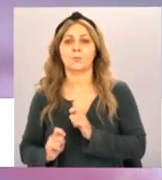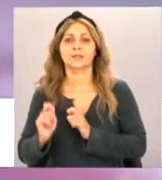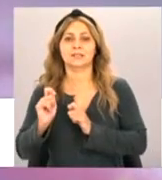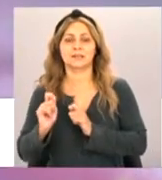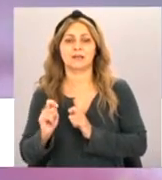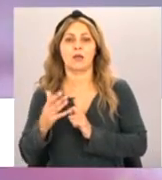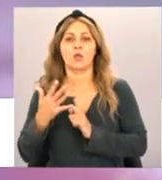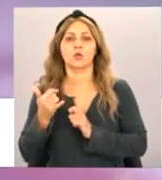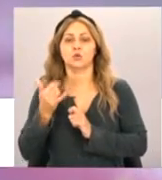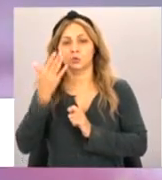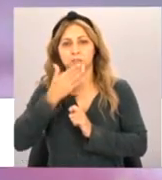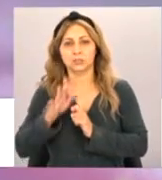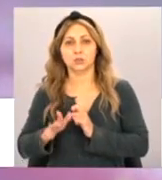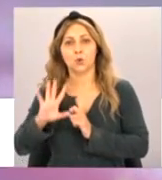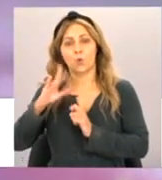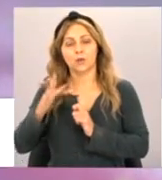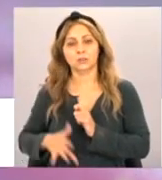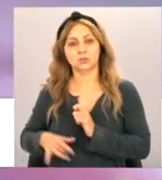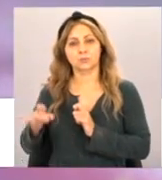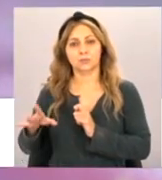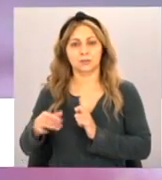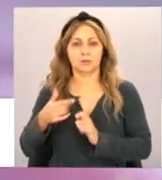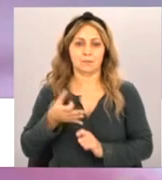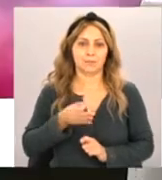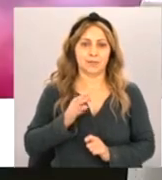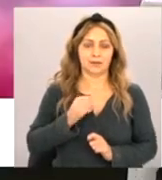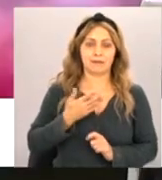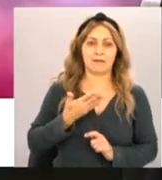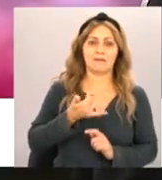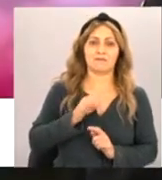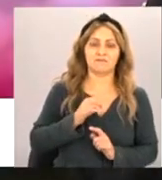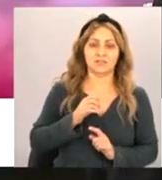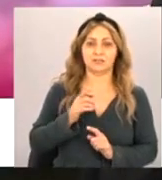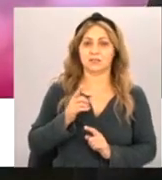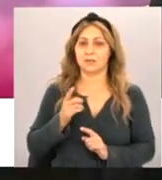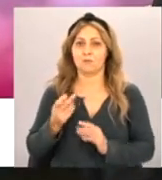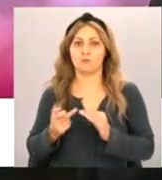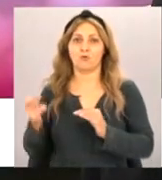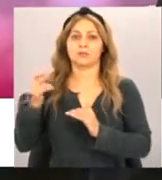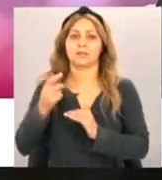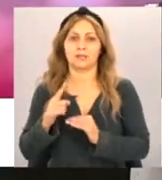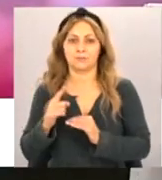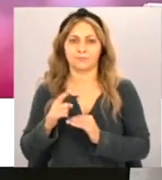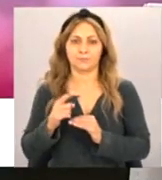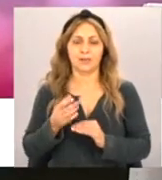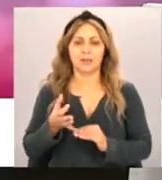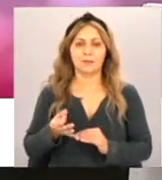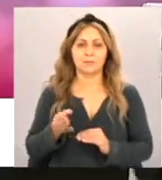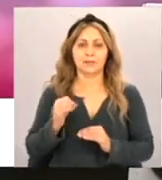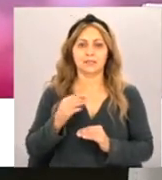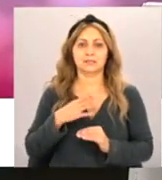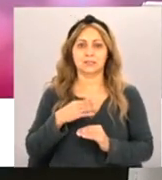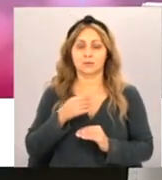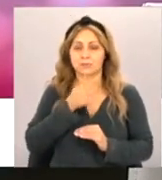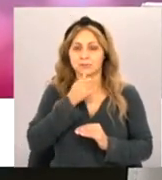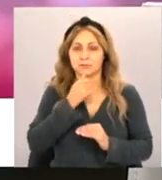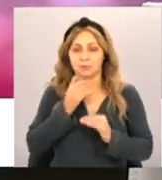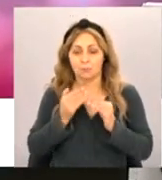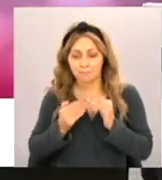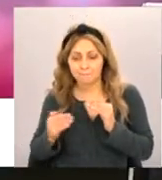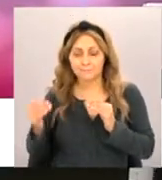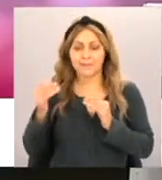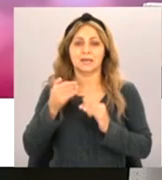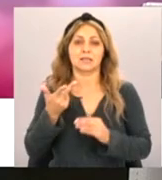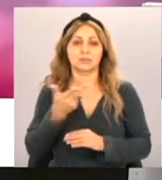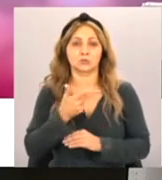o PS que sempre tinha Depende de 20 nem aos 20 queria voltar e portanto ou seja tinhas o problema do PS está acender uma medida para além da troika porque quis criar